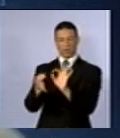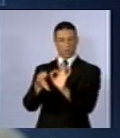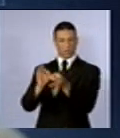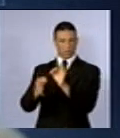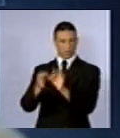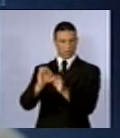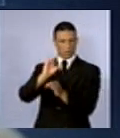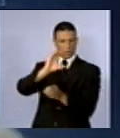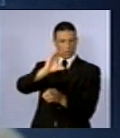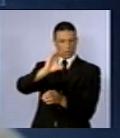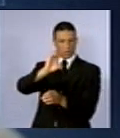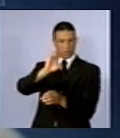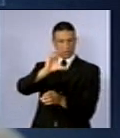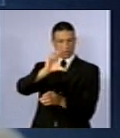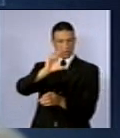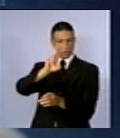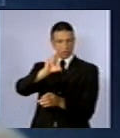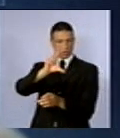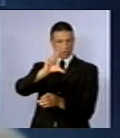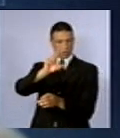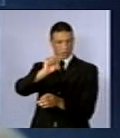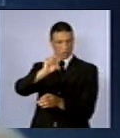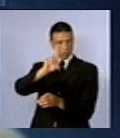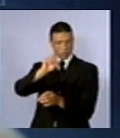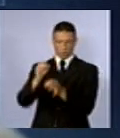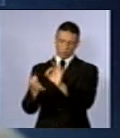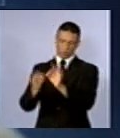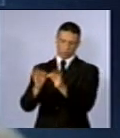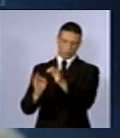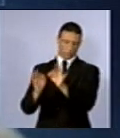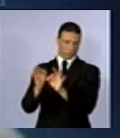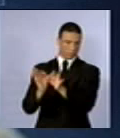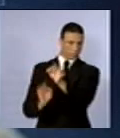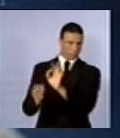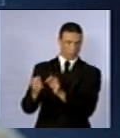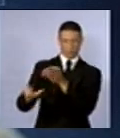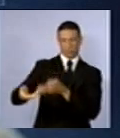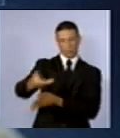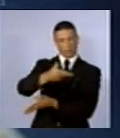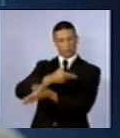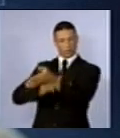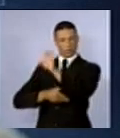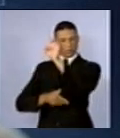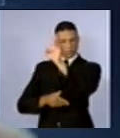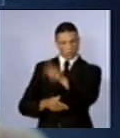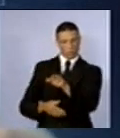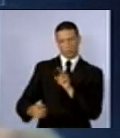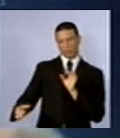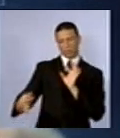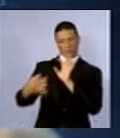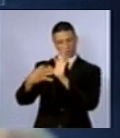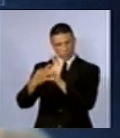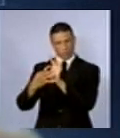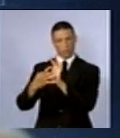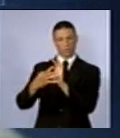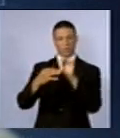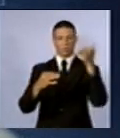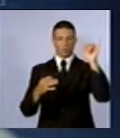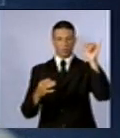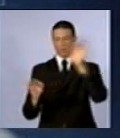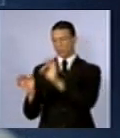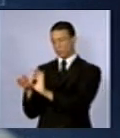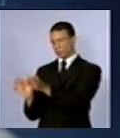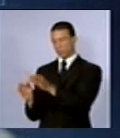todo o arcabouço fisiológico está estabelecido e embasado nas interações elétricas